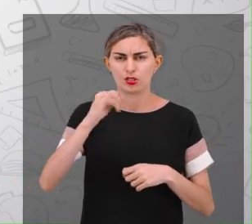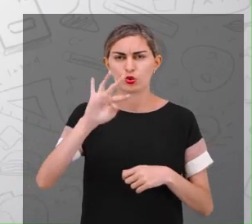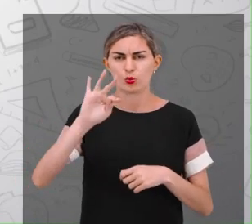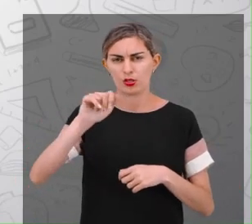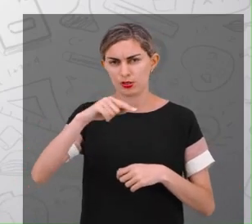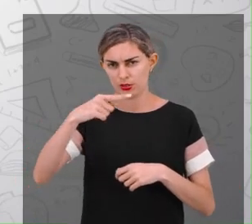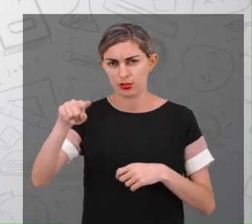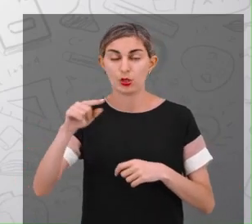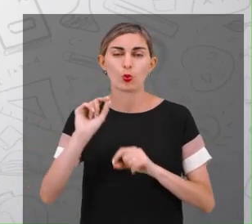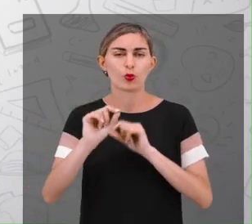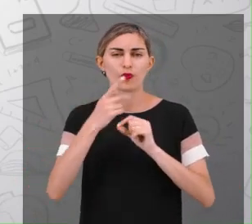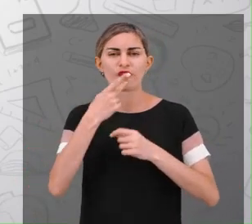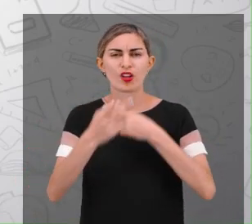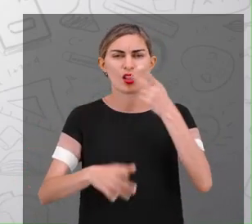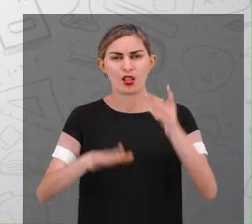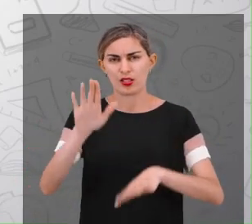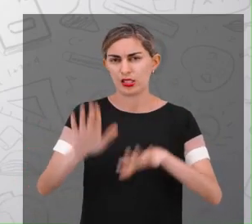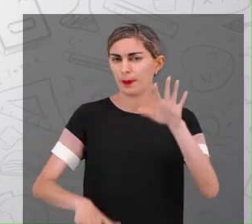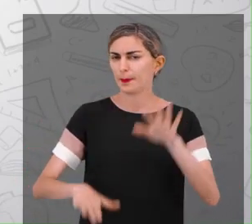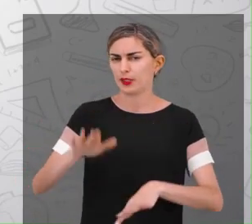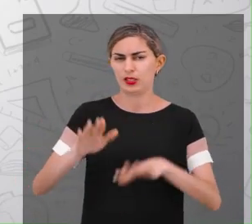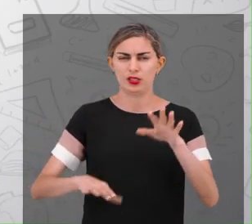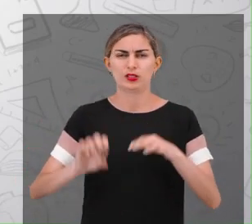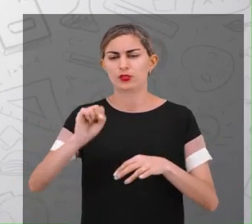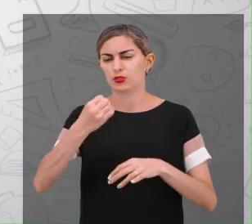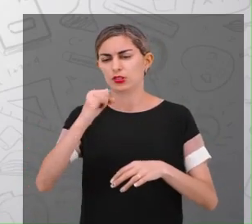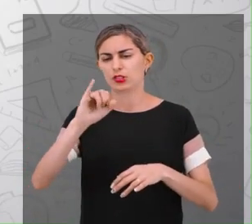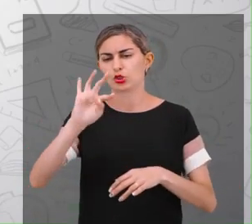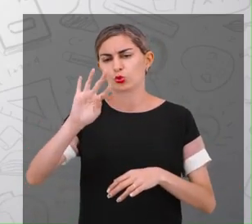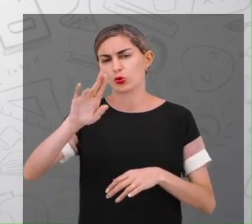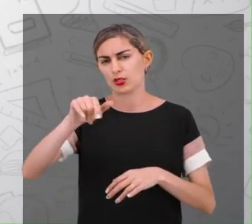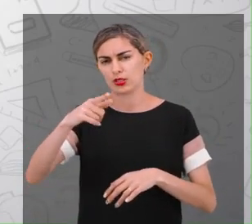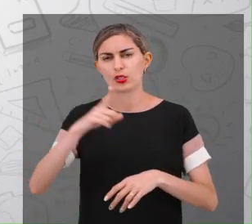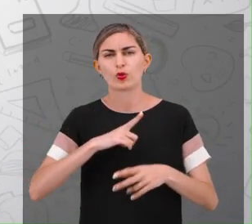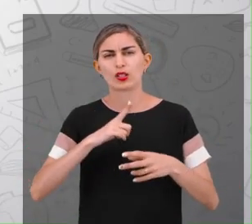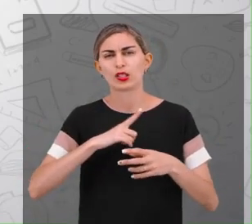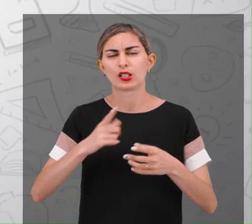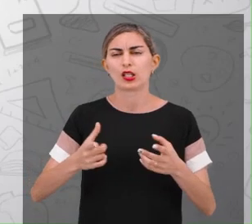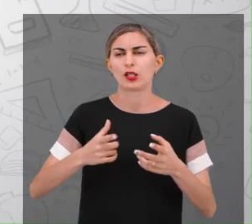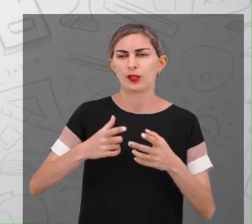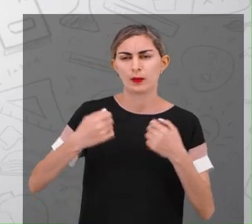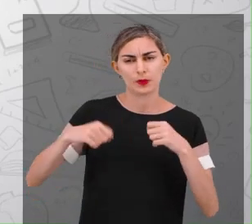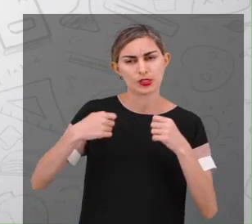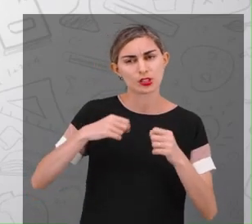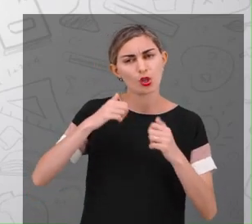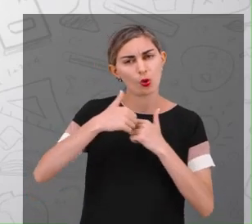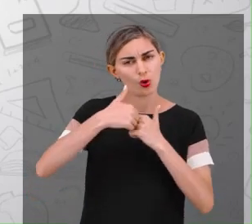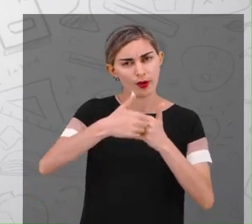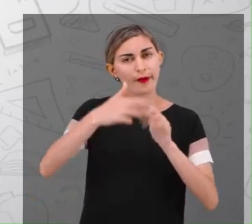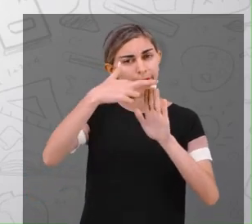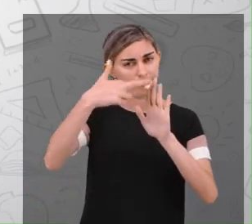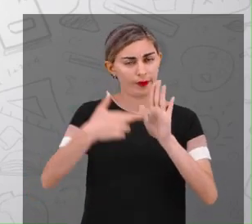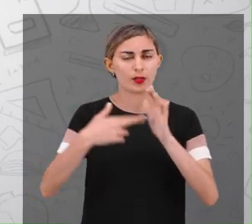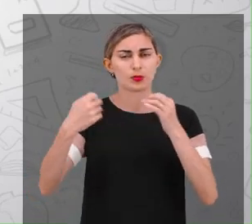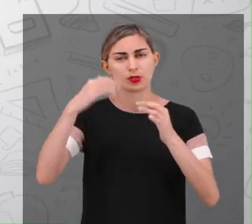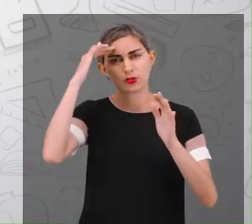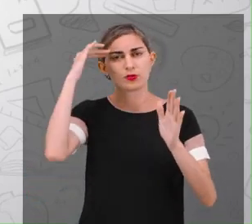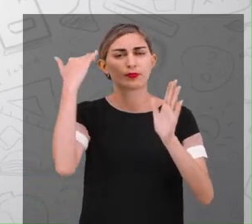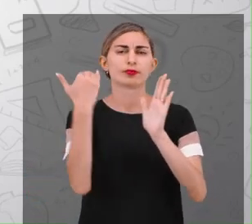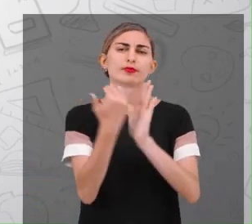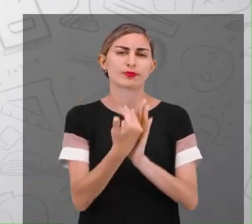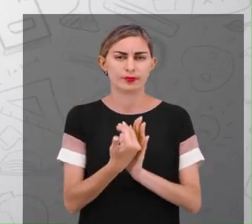O que ele está querendo dizer é que, independente da situação, existem preceitos que devem ser seguidos, que eles